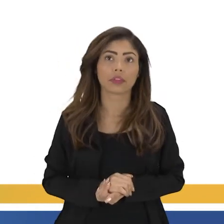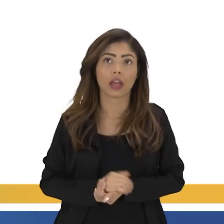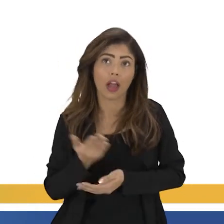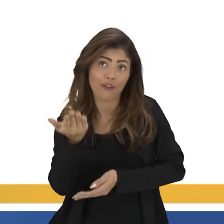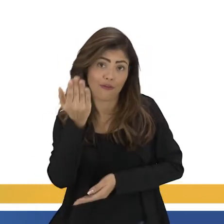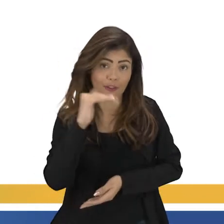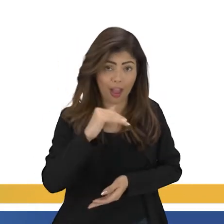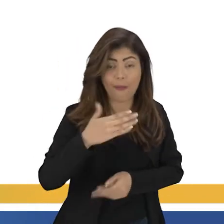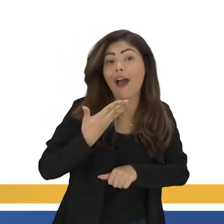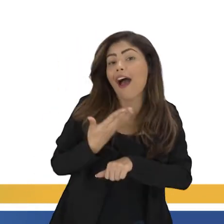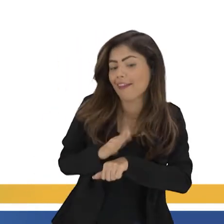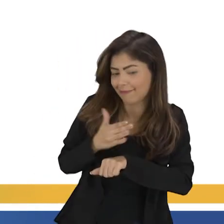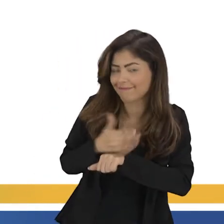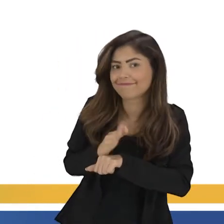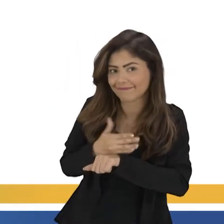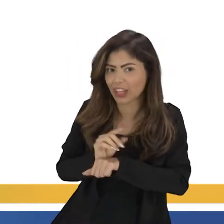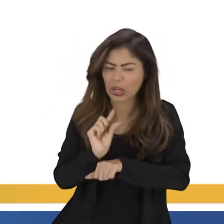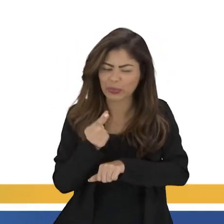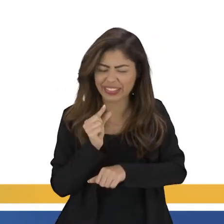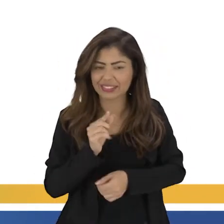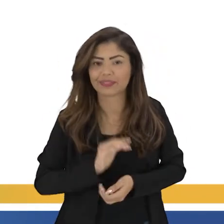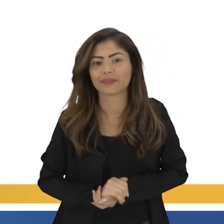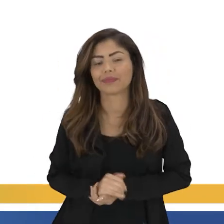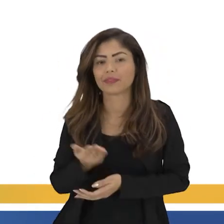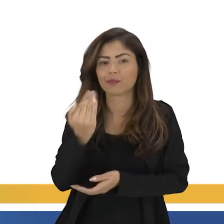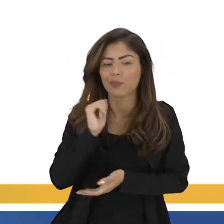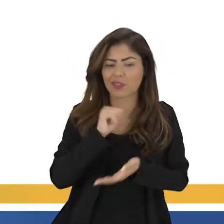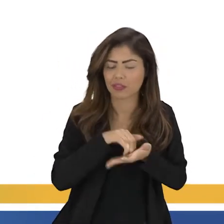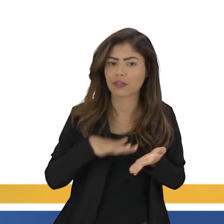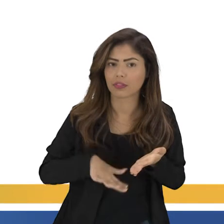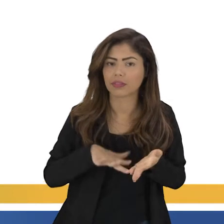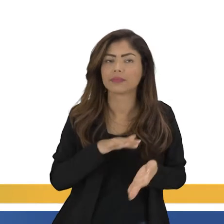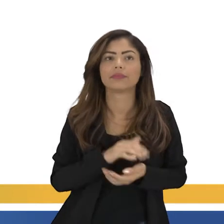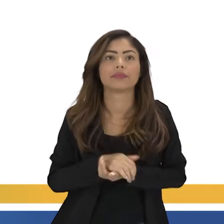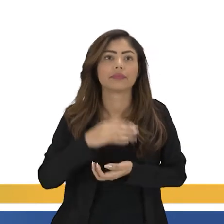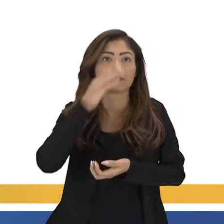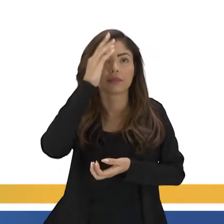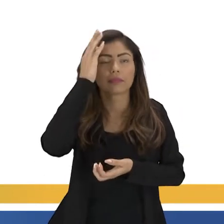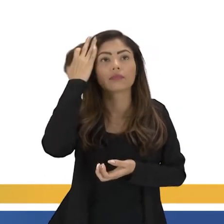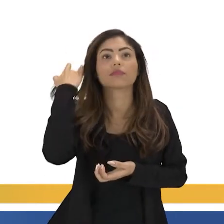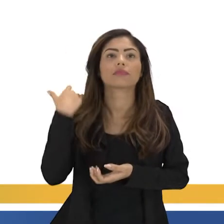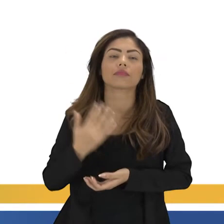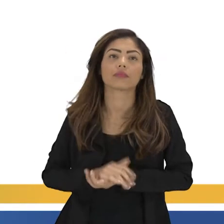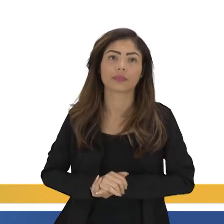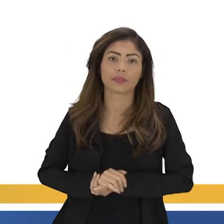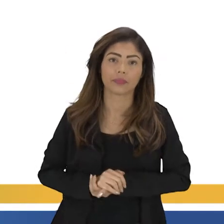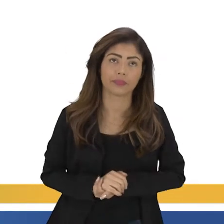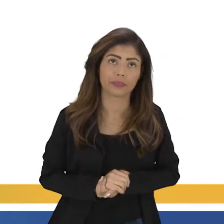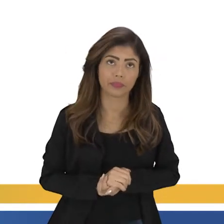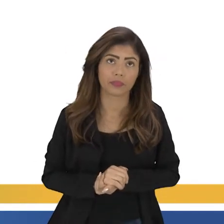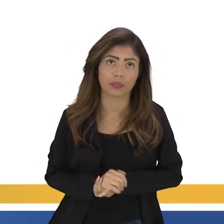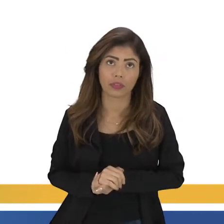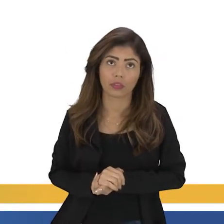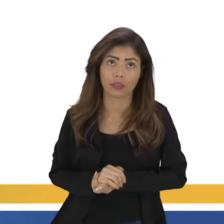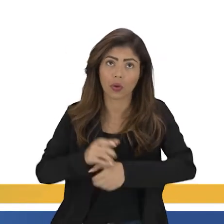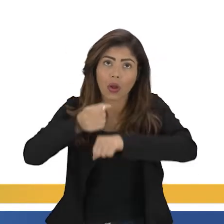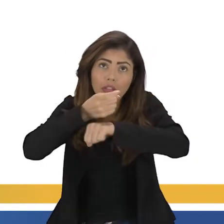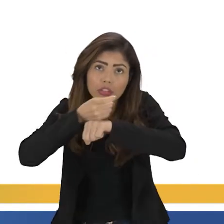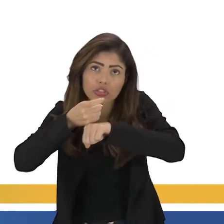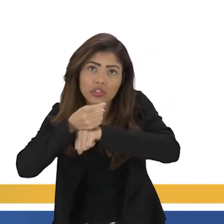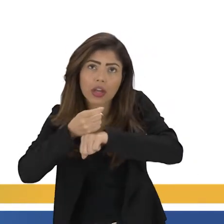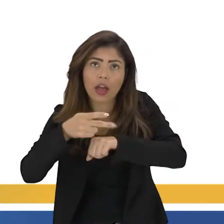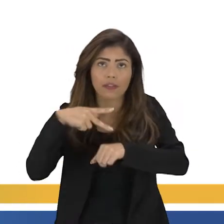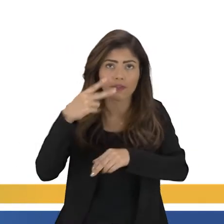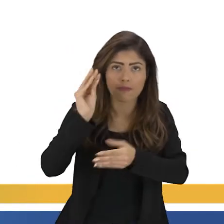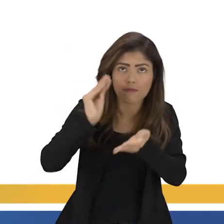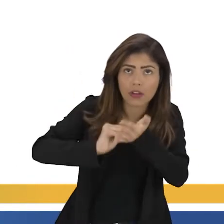Vamos a praticar, ou seja, vamos pôr em prática. Actividade. Ponga os adjetivos que